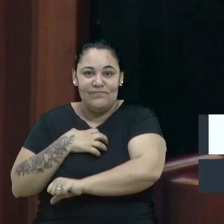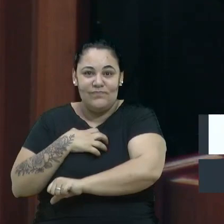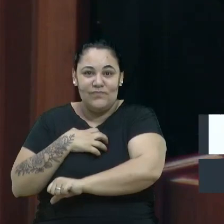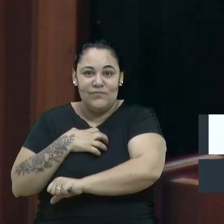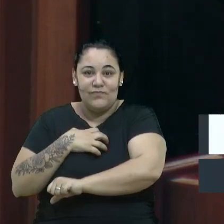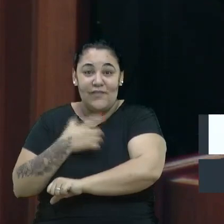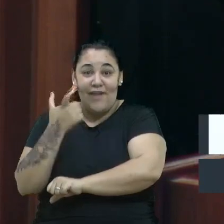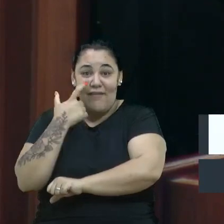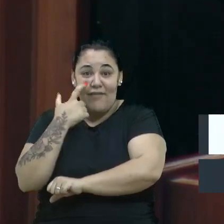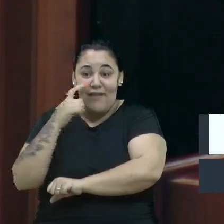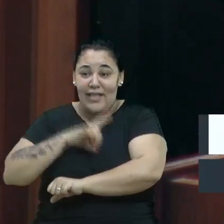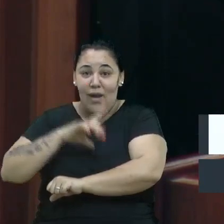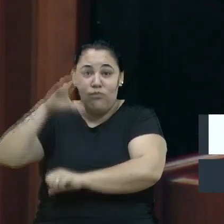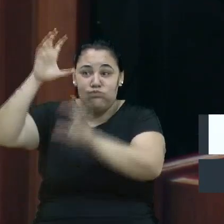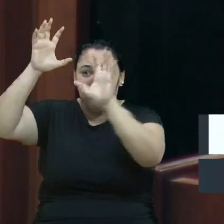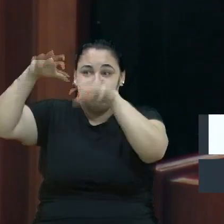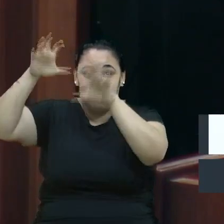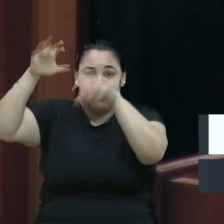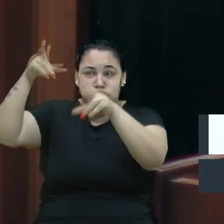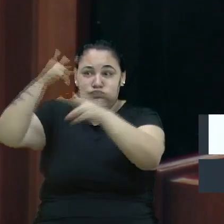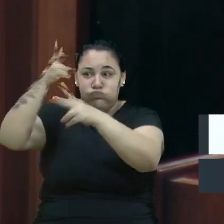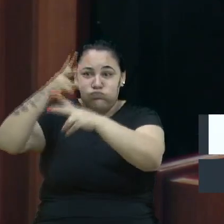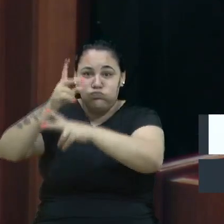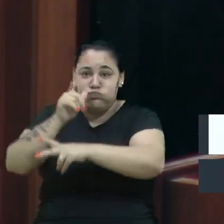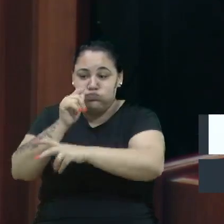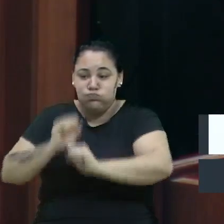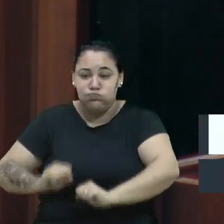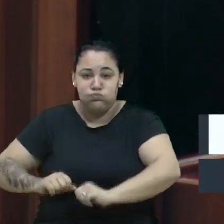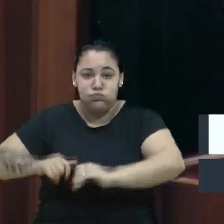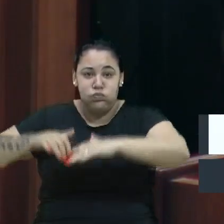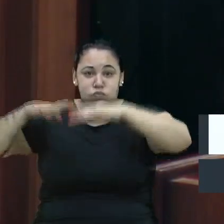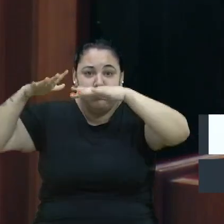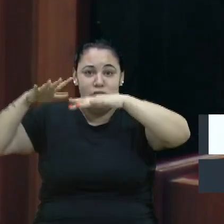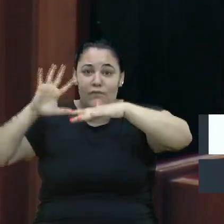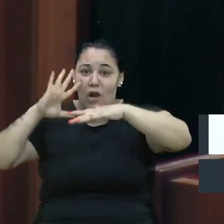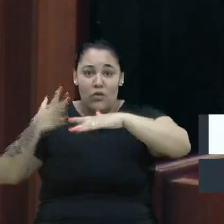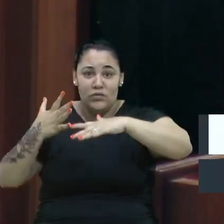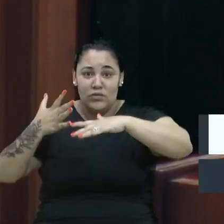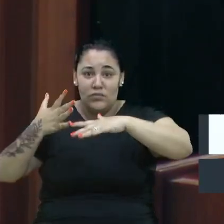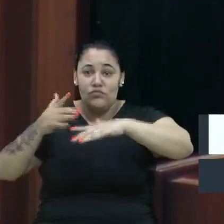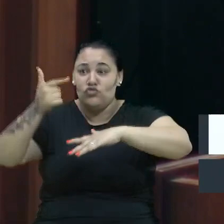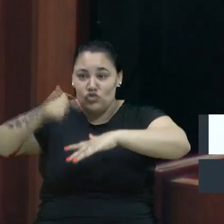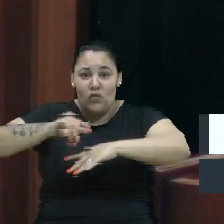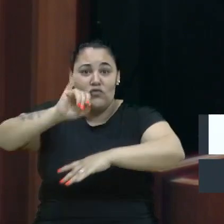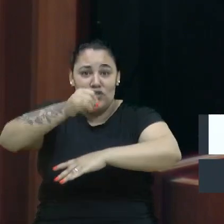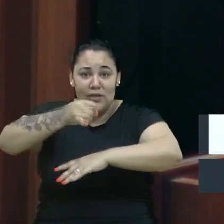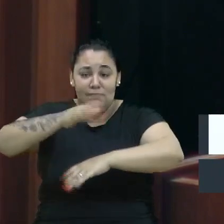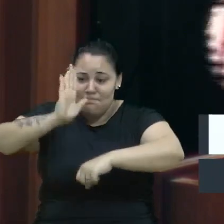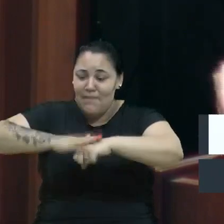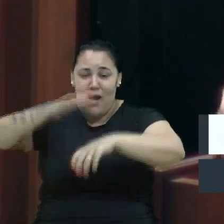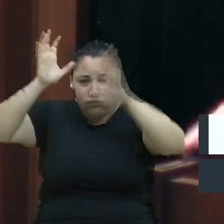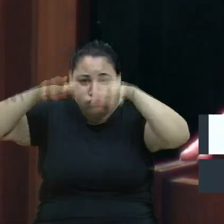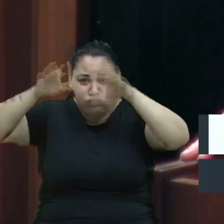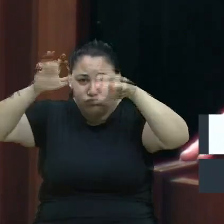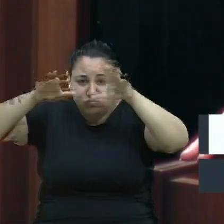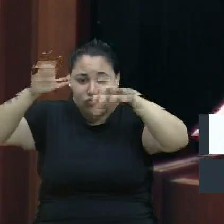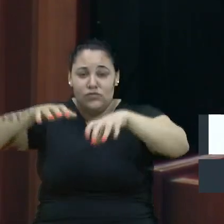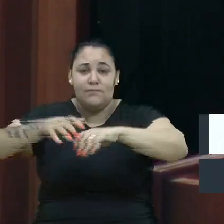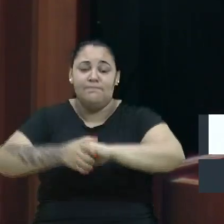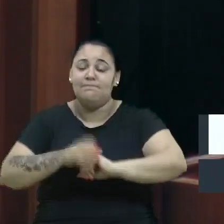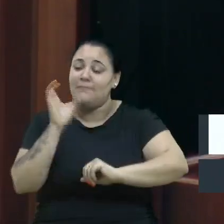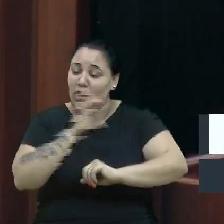meses. Como aconteceu uma há 2 meses atrás, aconteceu agora e vai acontecer em janeiro de novo, mais chuvas, vai ser um verão